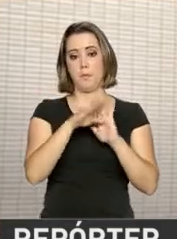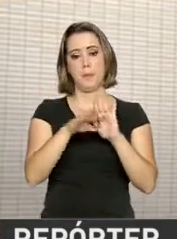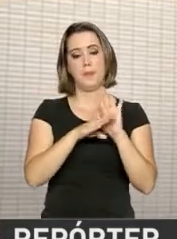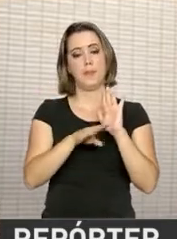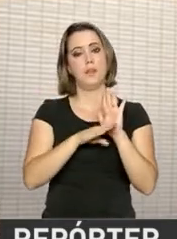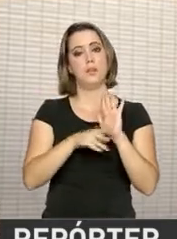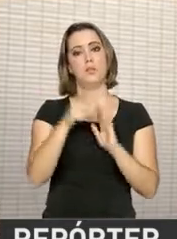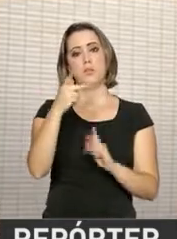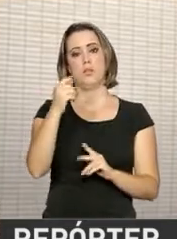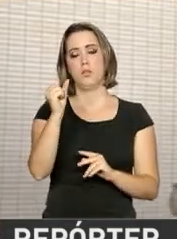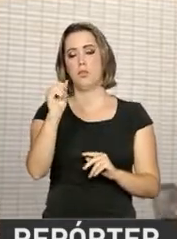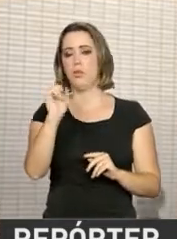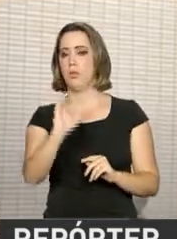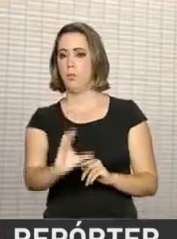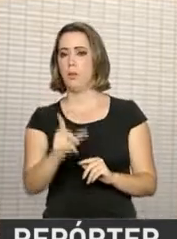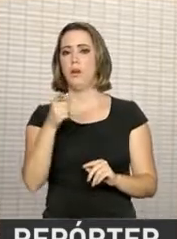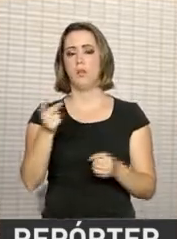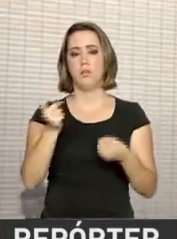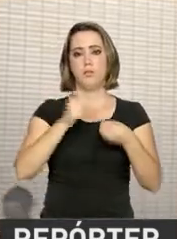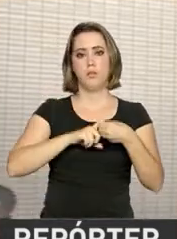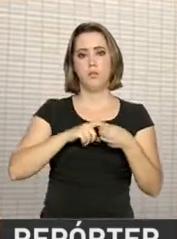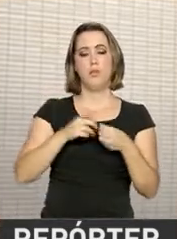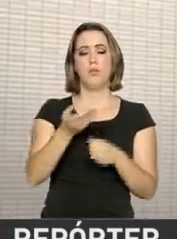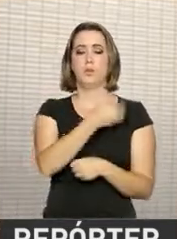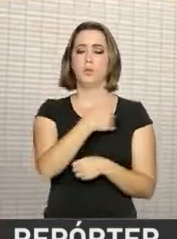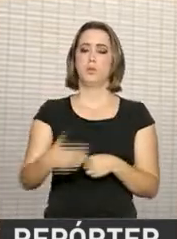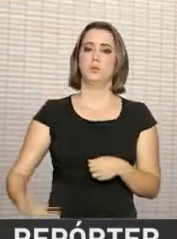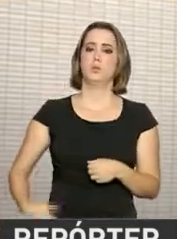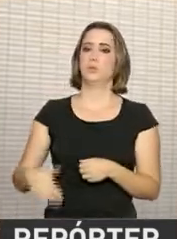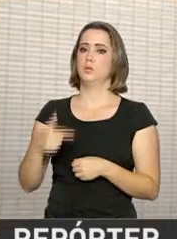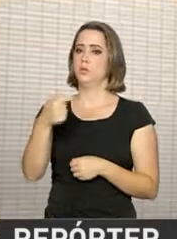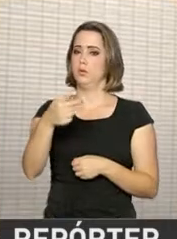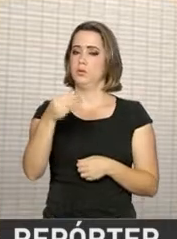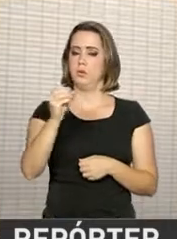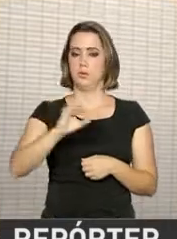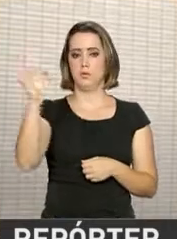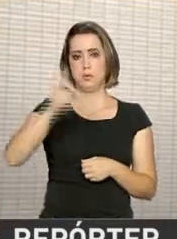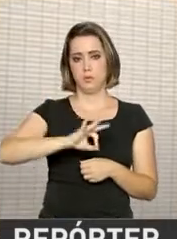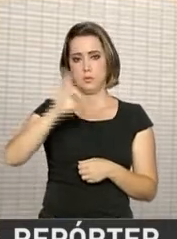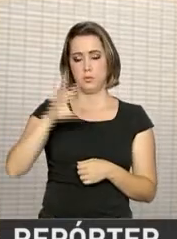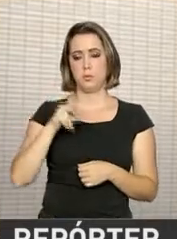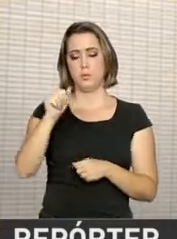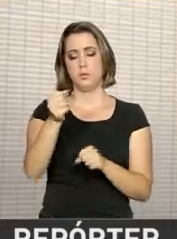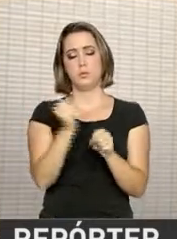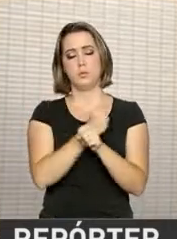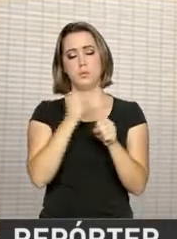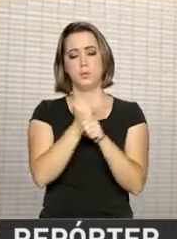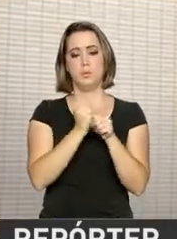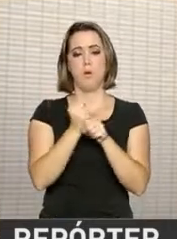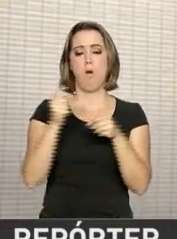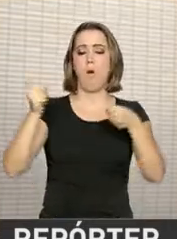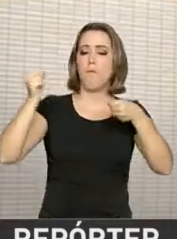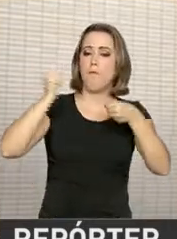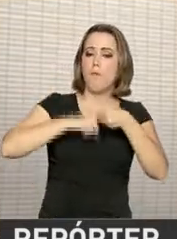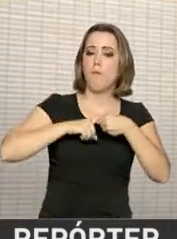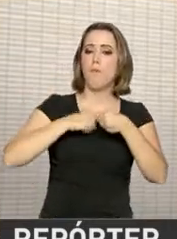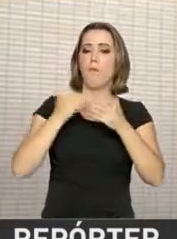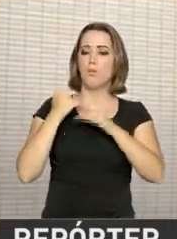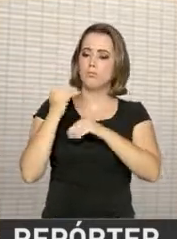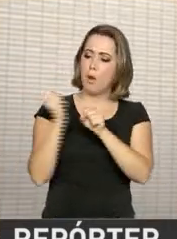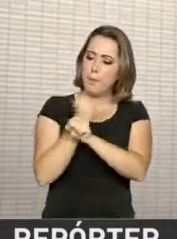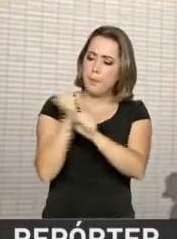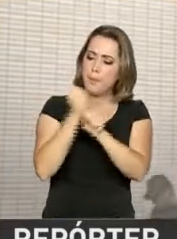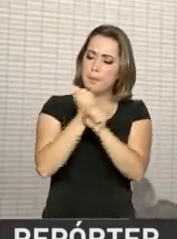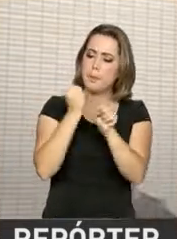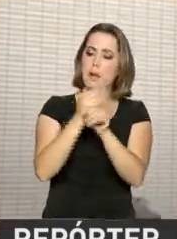Crescimento que estão sendo retomados pelo governo. Pelo menos 70% dessas obras devem voltar a ser tocadas até o